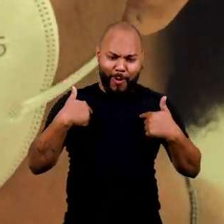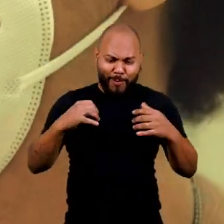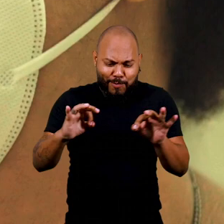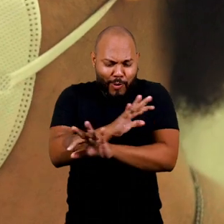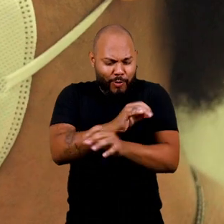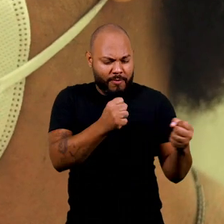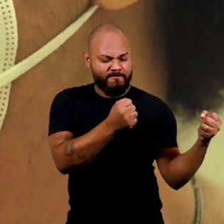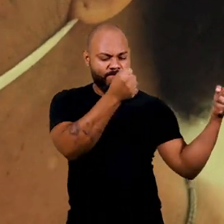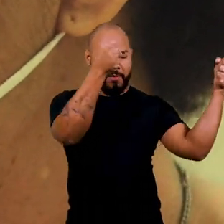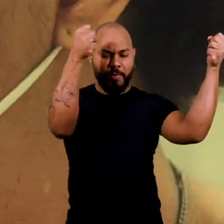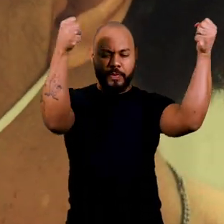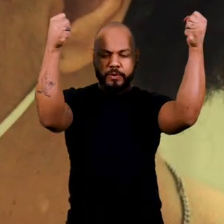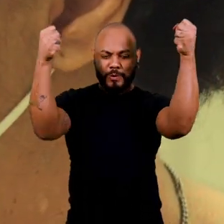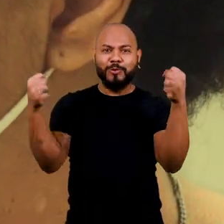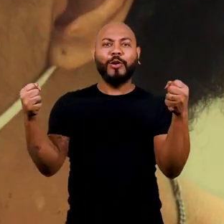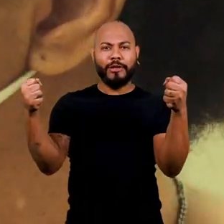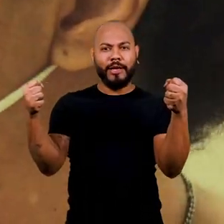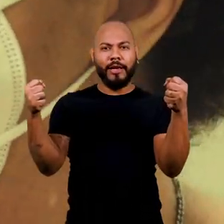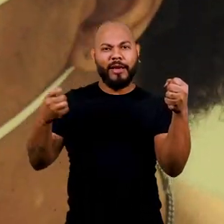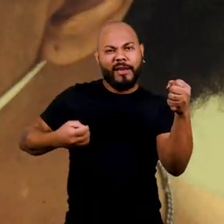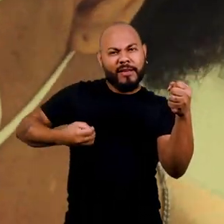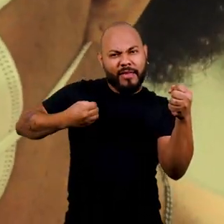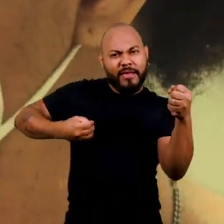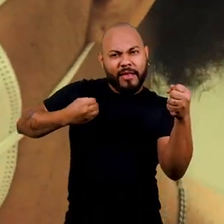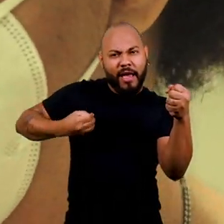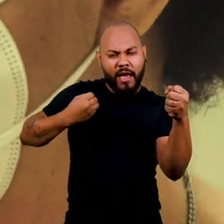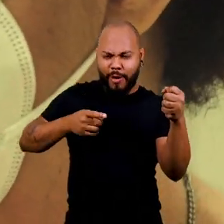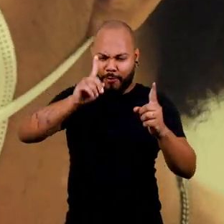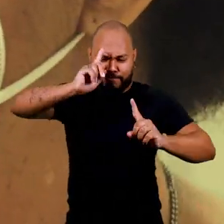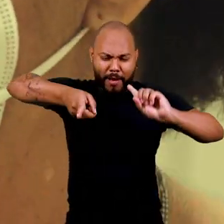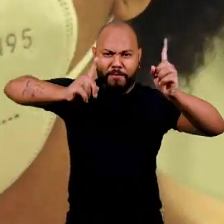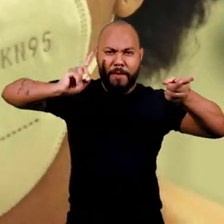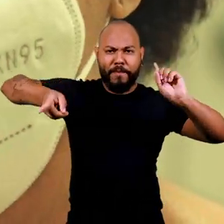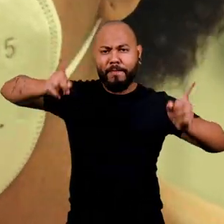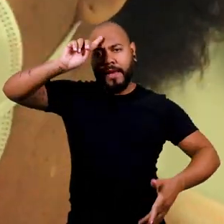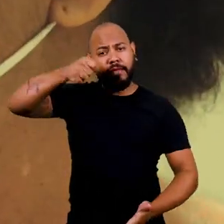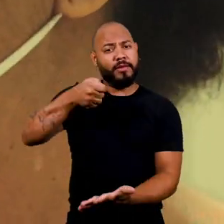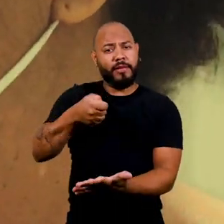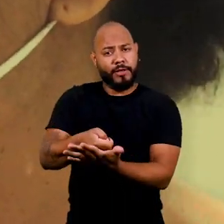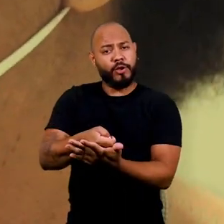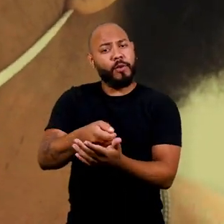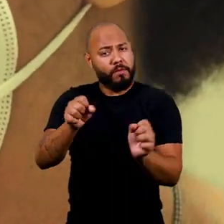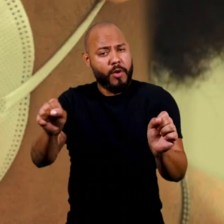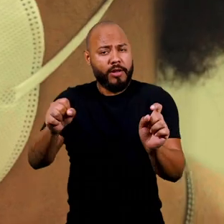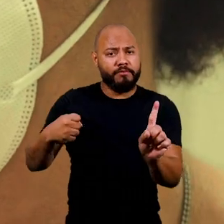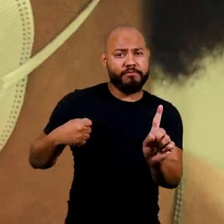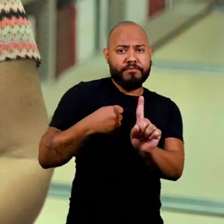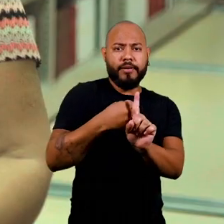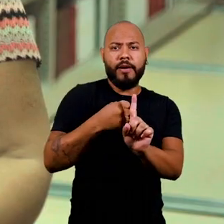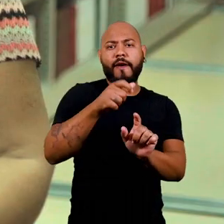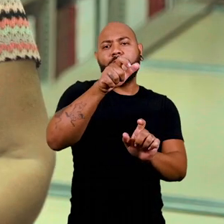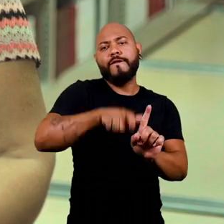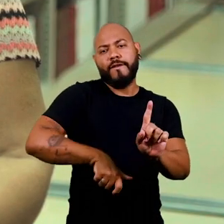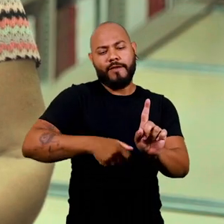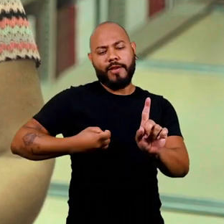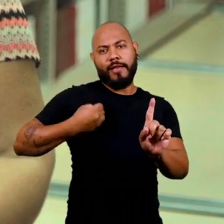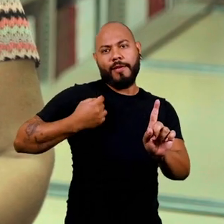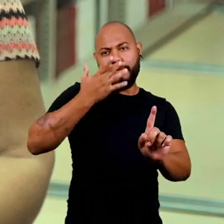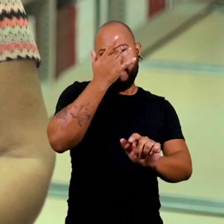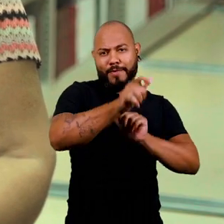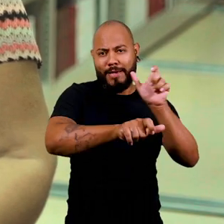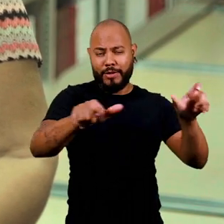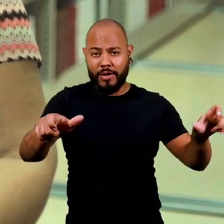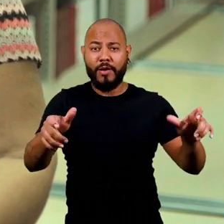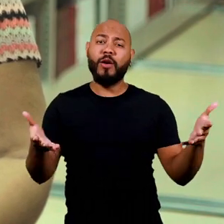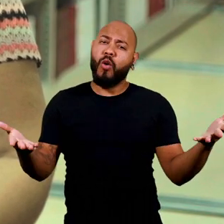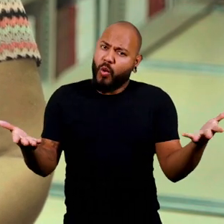poder de estar aqui tomando decisões que vão afetar a vida de cada uma das pessoas. Então, eu acho que as pessoas